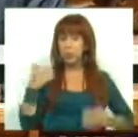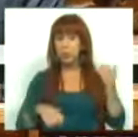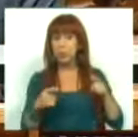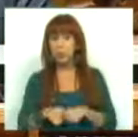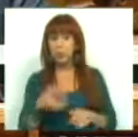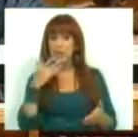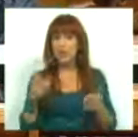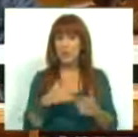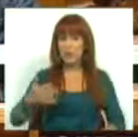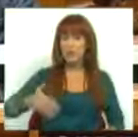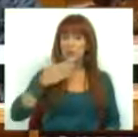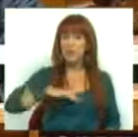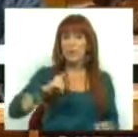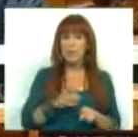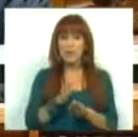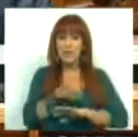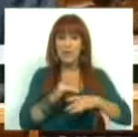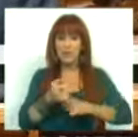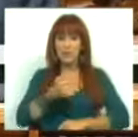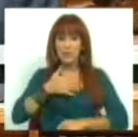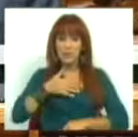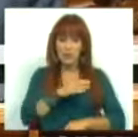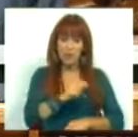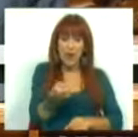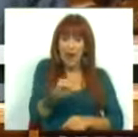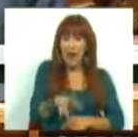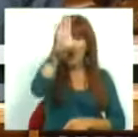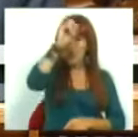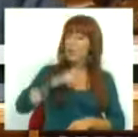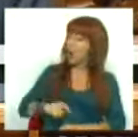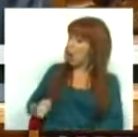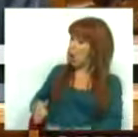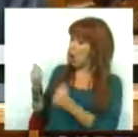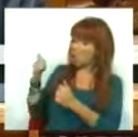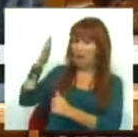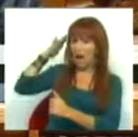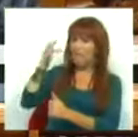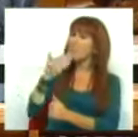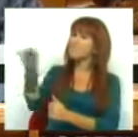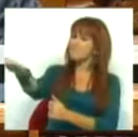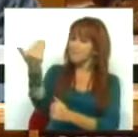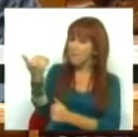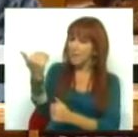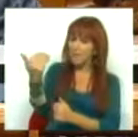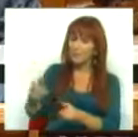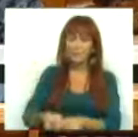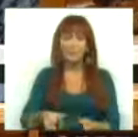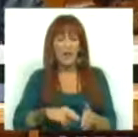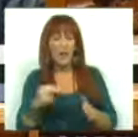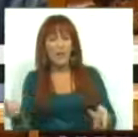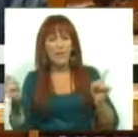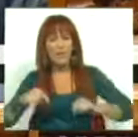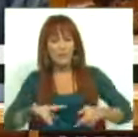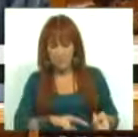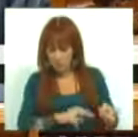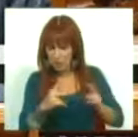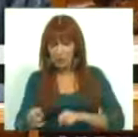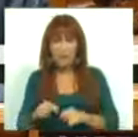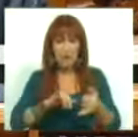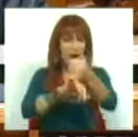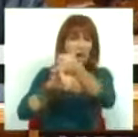do Livro Branco do Setor Empresarial Local que o anterior Governo, em boa hora, entendeu encomendar. A reforma vai também